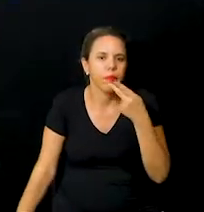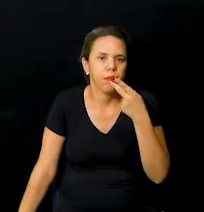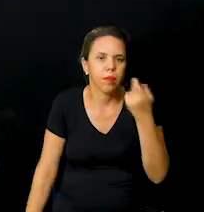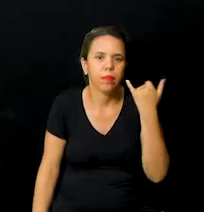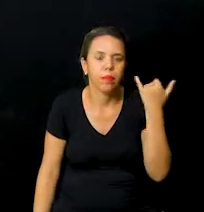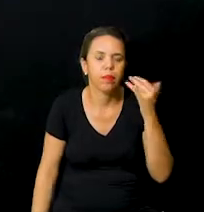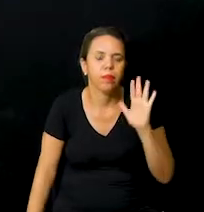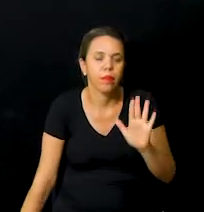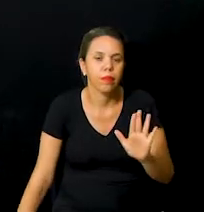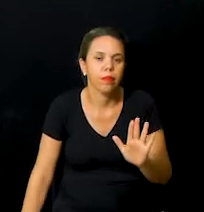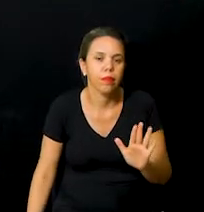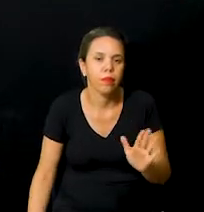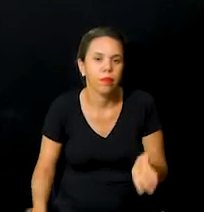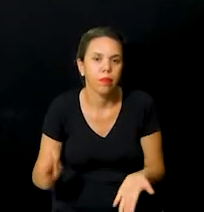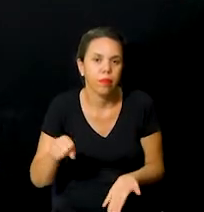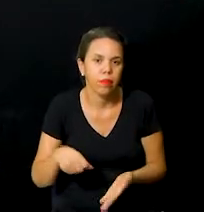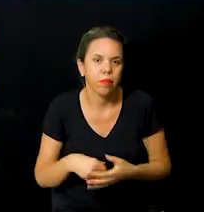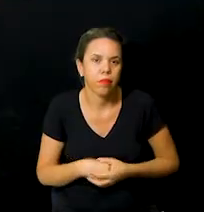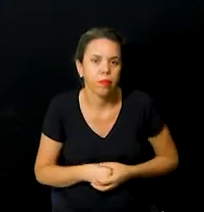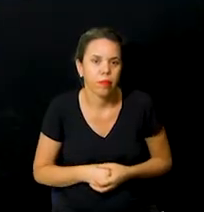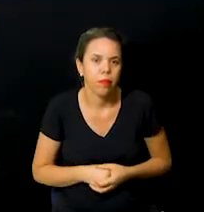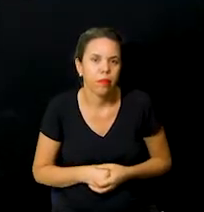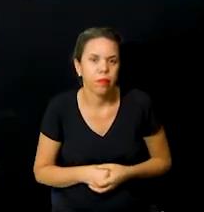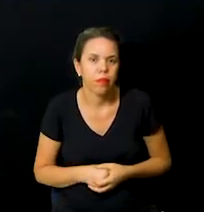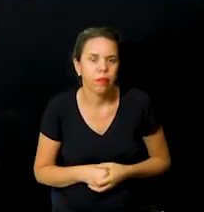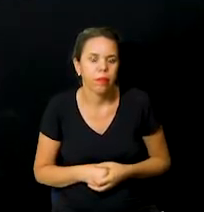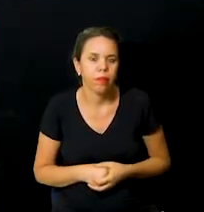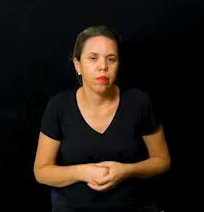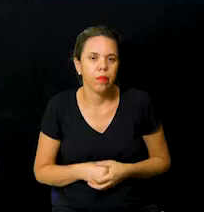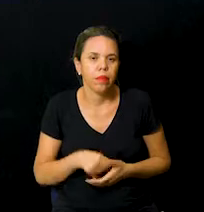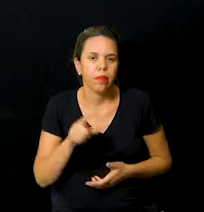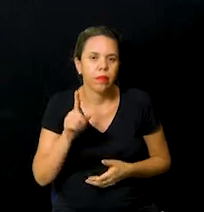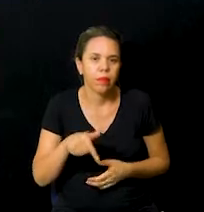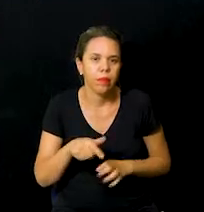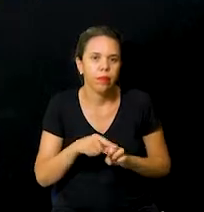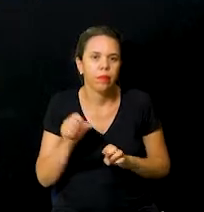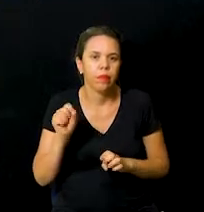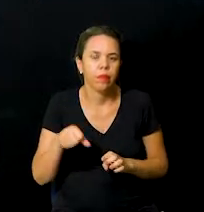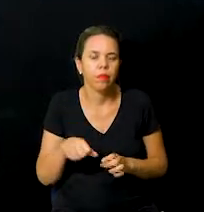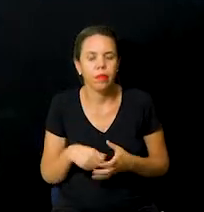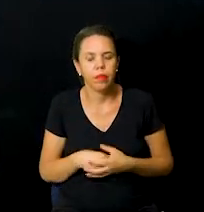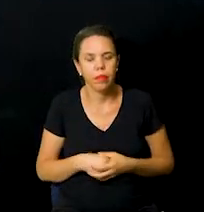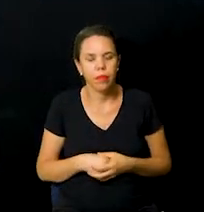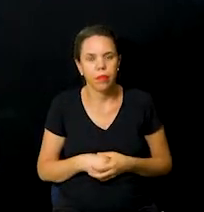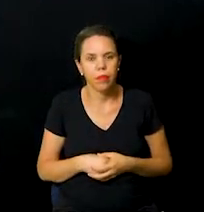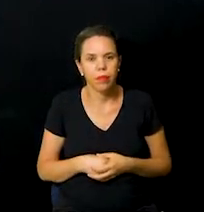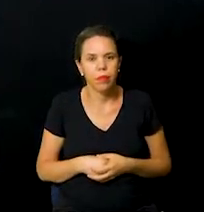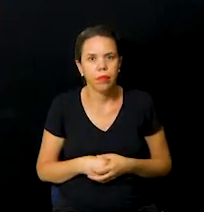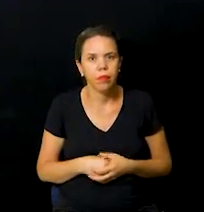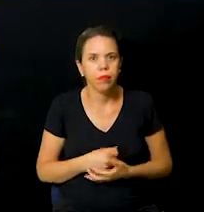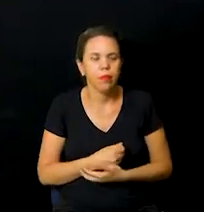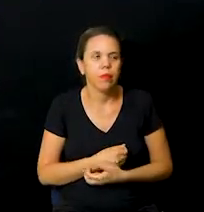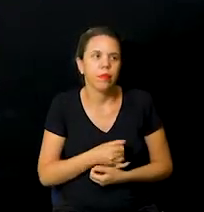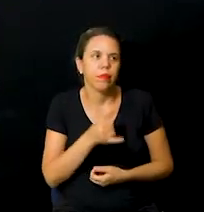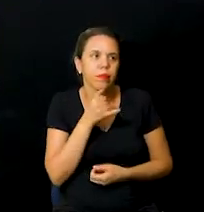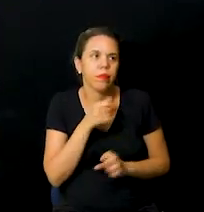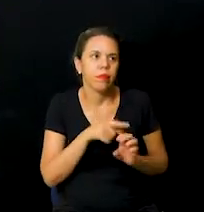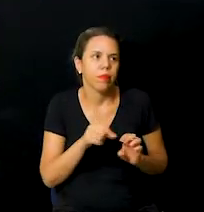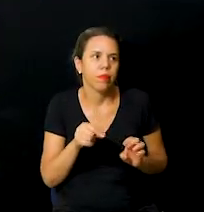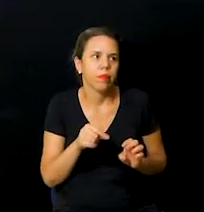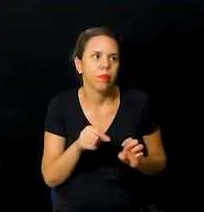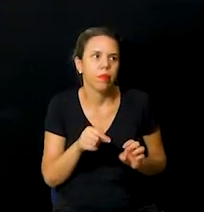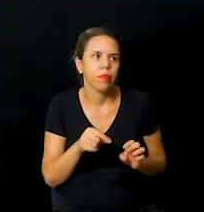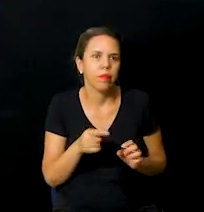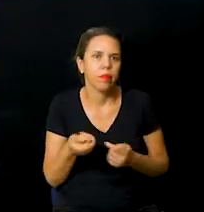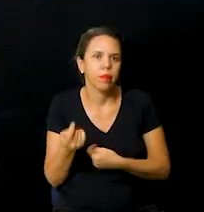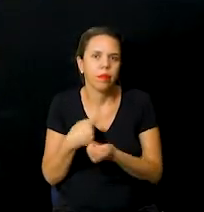né, a gente acaba ouvindo muito. Na verdade, sim, sim, você é uma empreendedora. Empreendedorismo não tem a